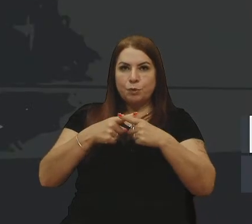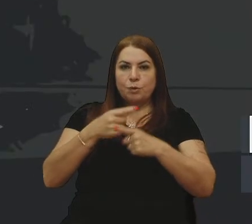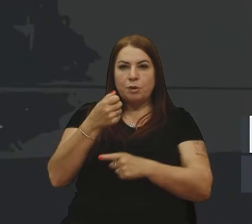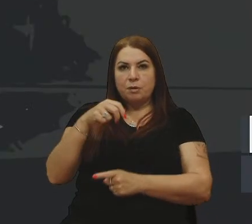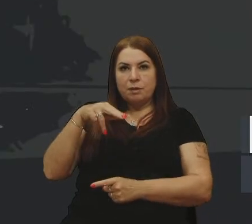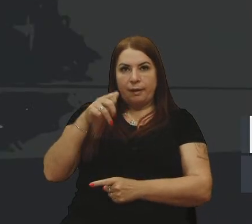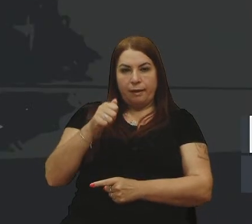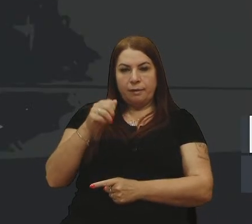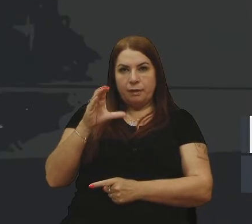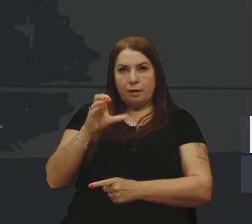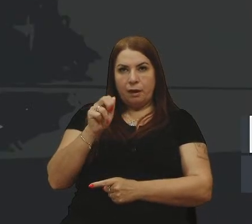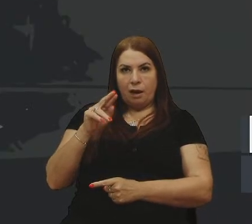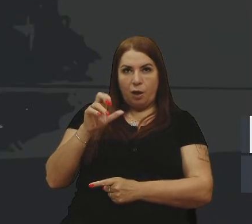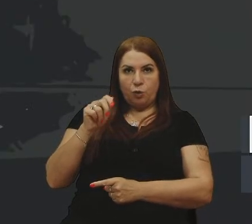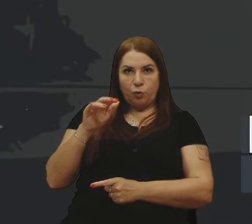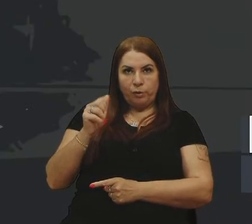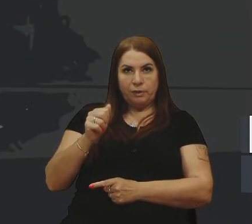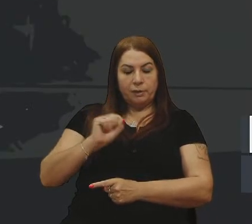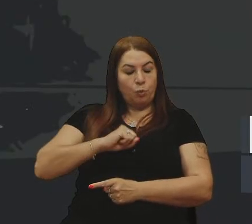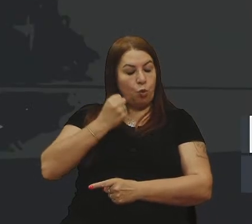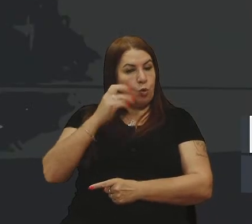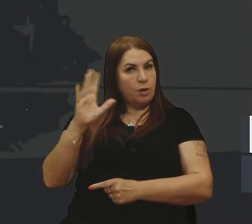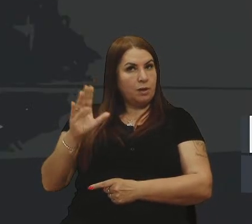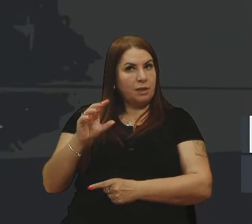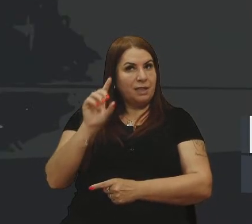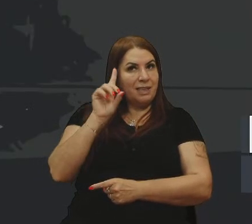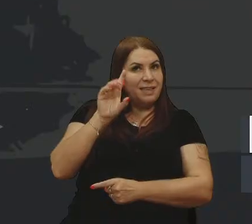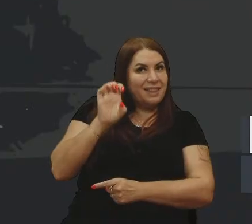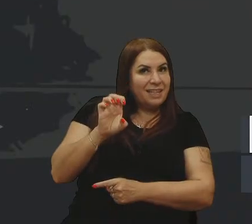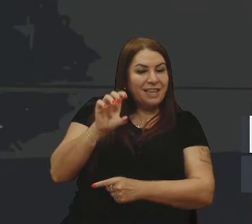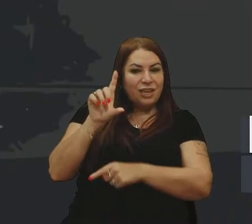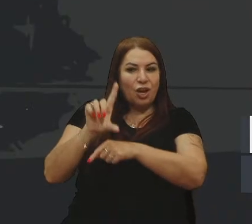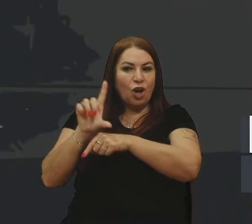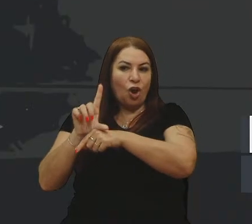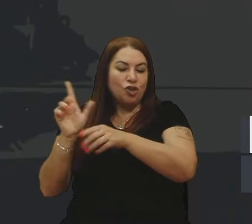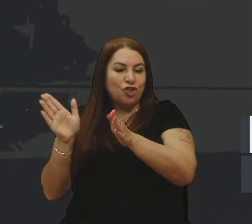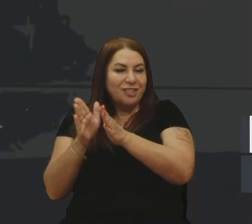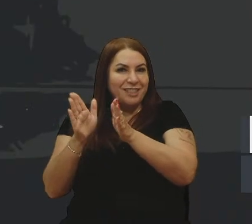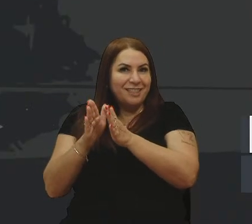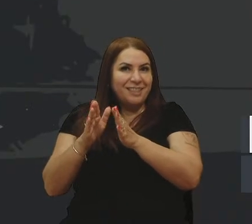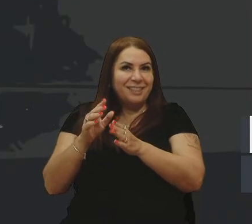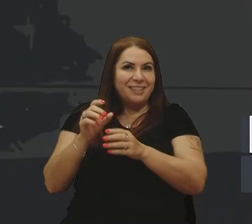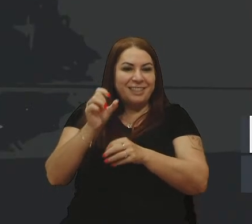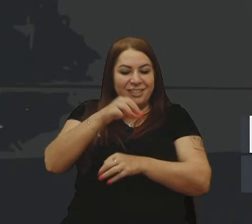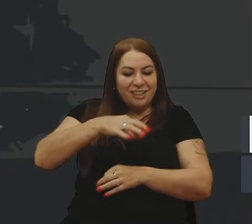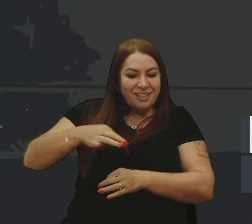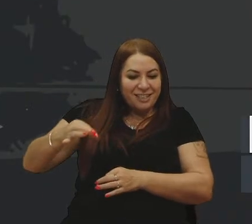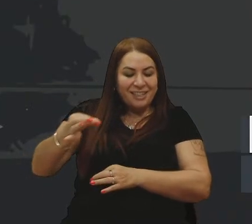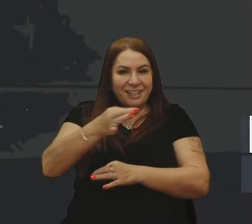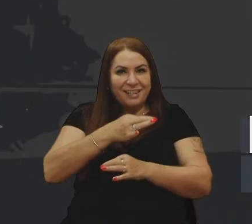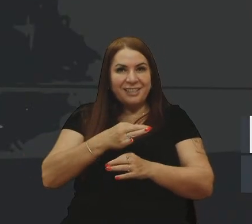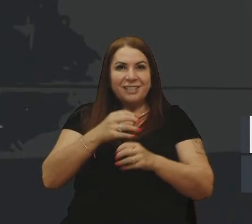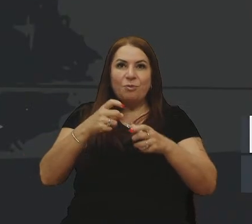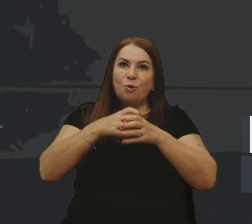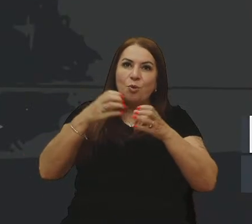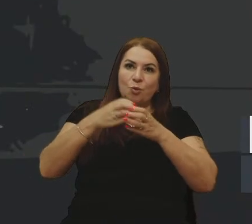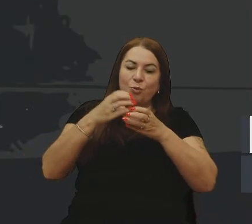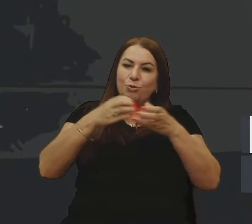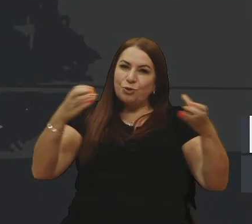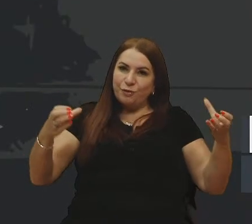Carolina. Inclusive, ela deve ter odiado esse nome de lojinha, de lojinha de grãos a uma rede de franquias.